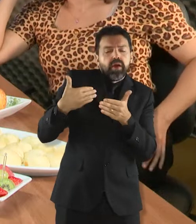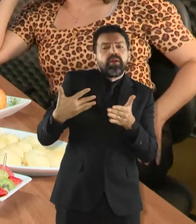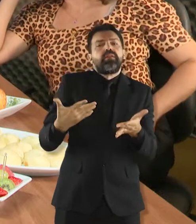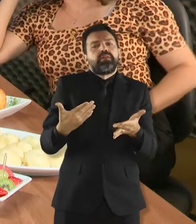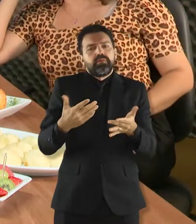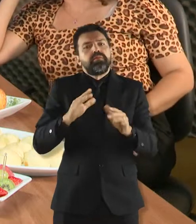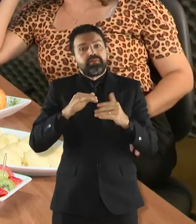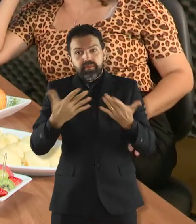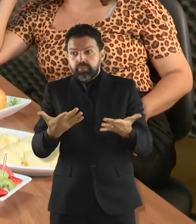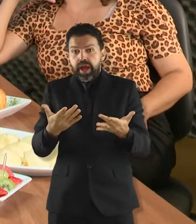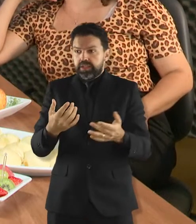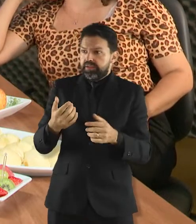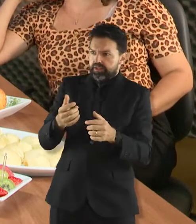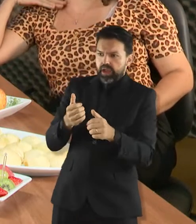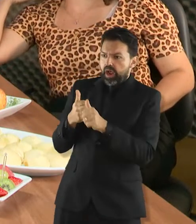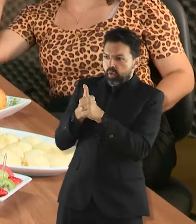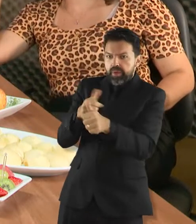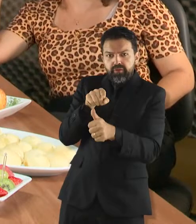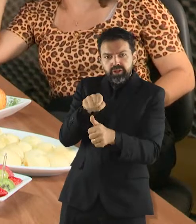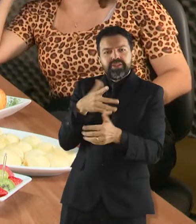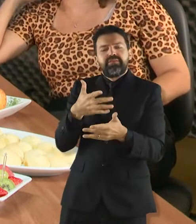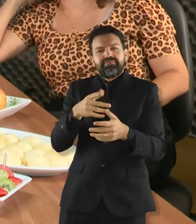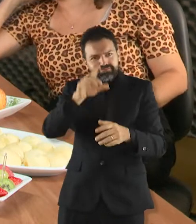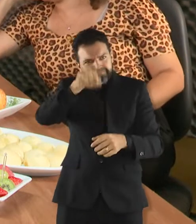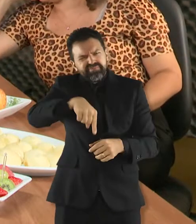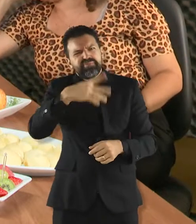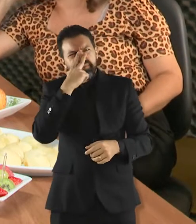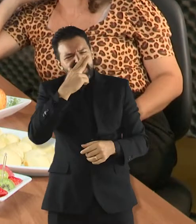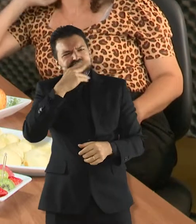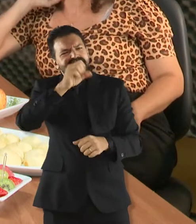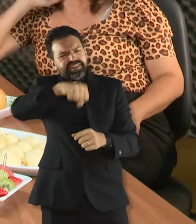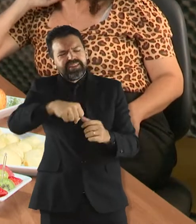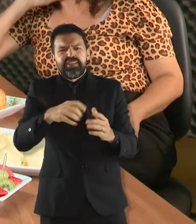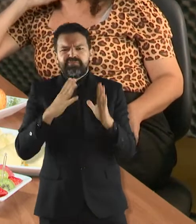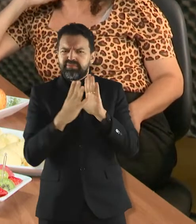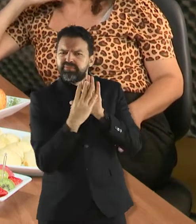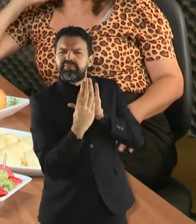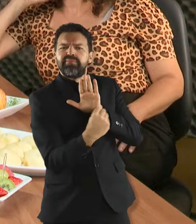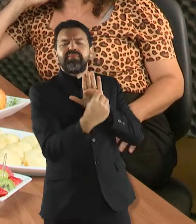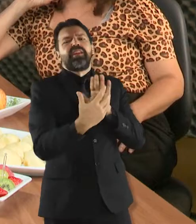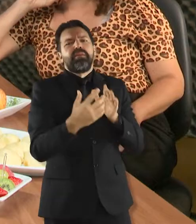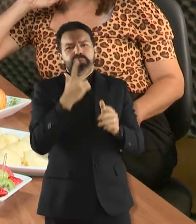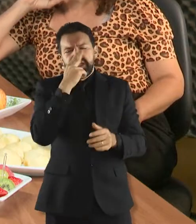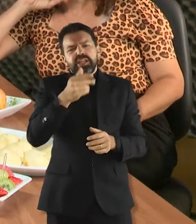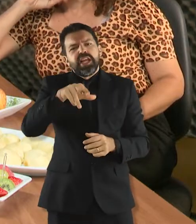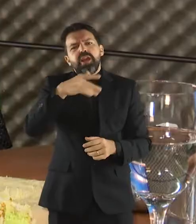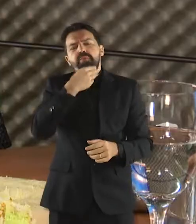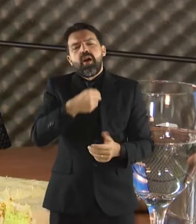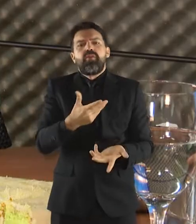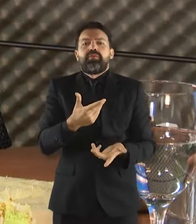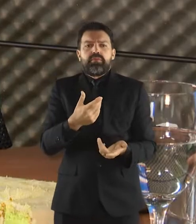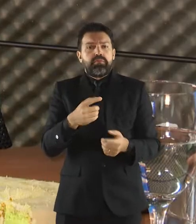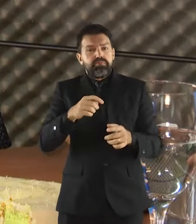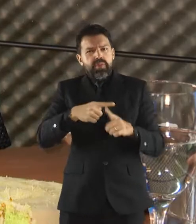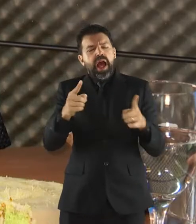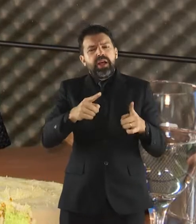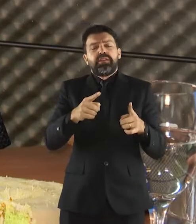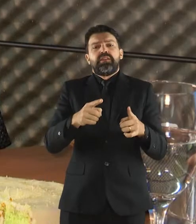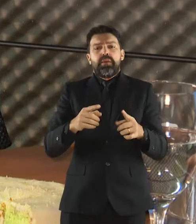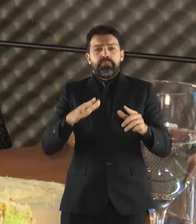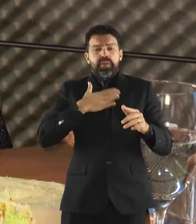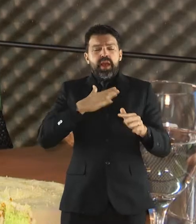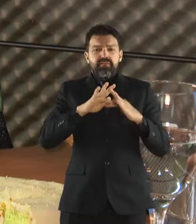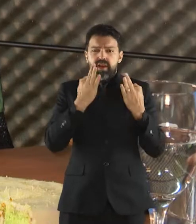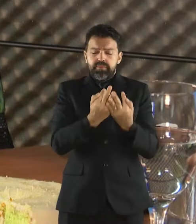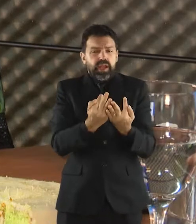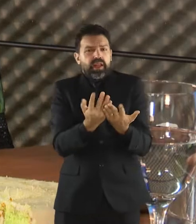sim. Já foi um exemplo. Mas, Assim, assim, se ela conseguiu, eu também consigo. Eu venho de uma família que não tem a cultura do estudo, eu digo isso, entendeu? Entendi. E